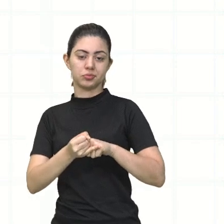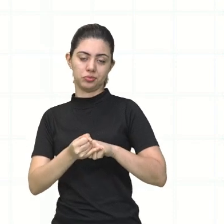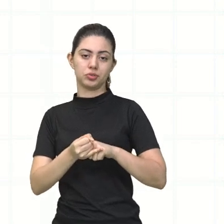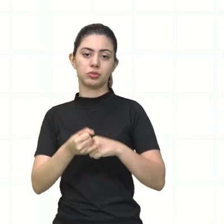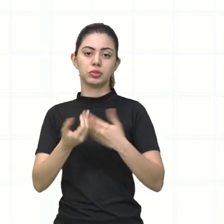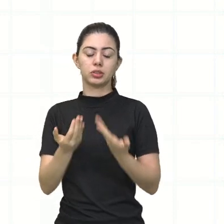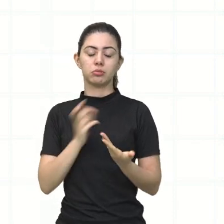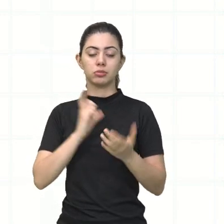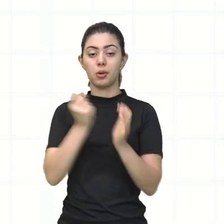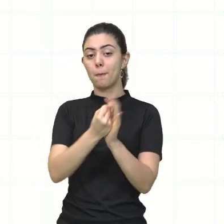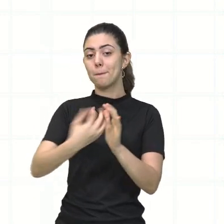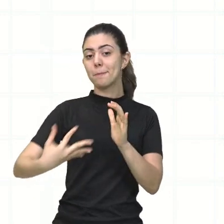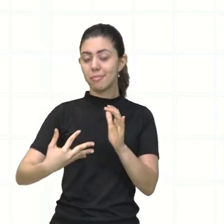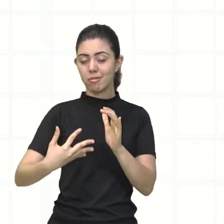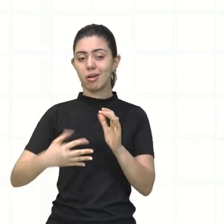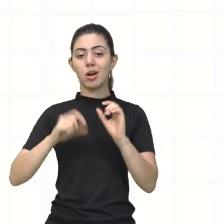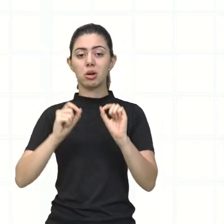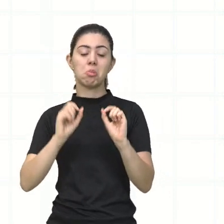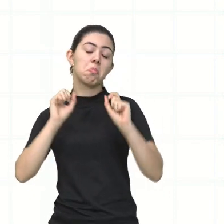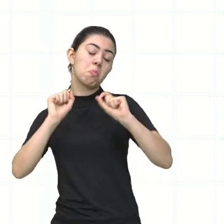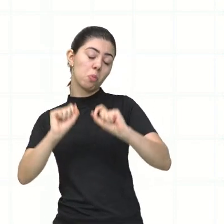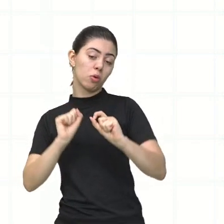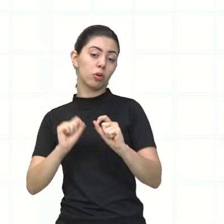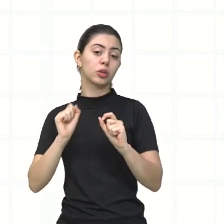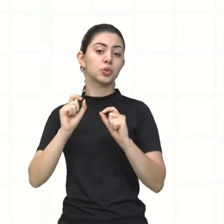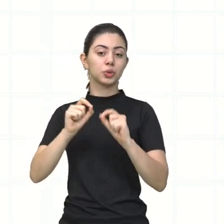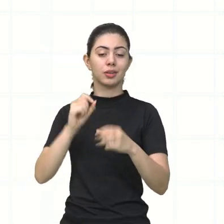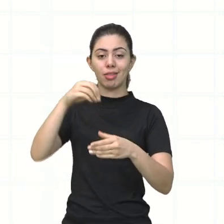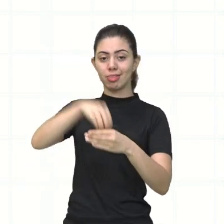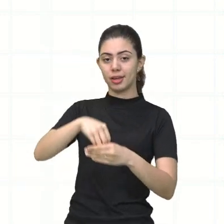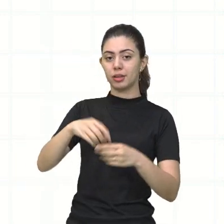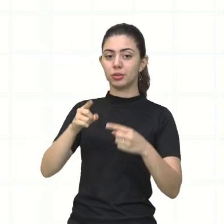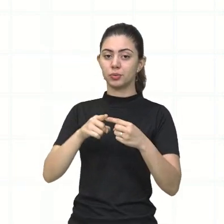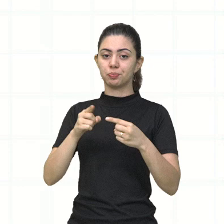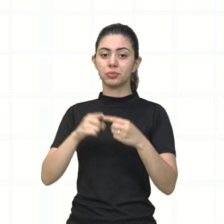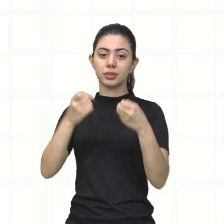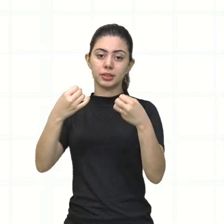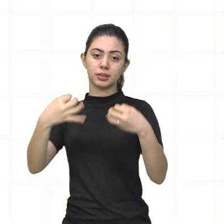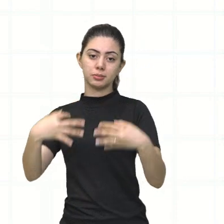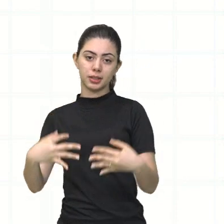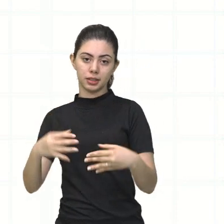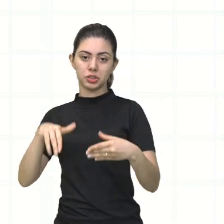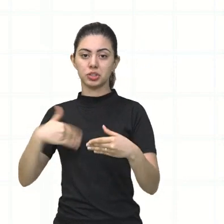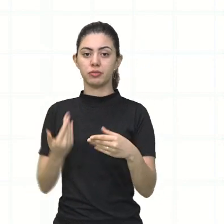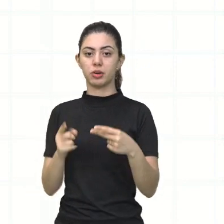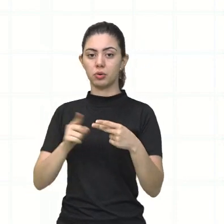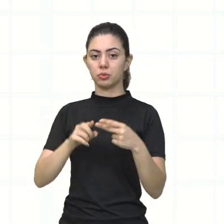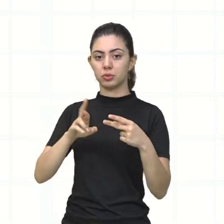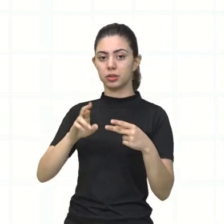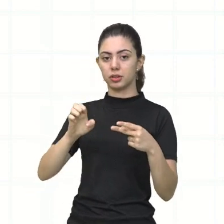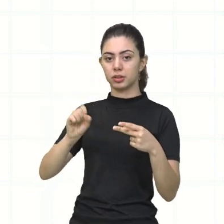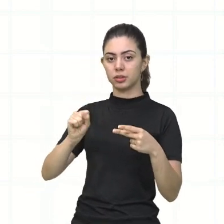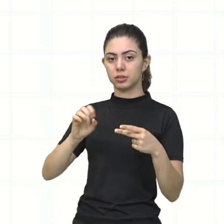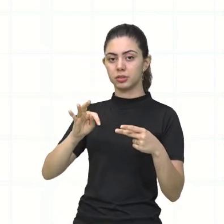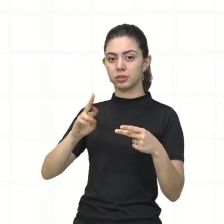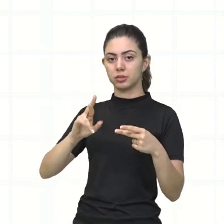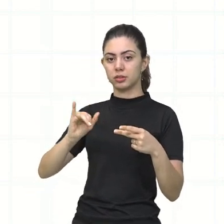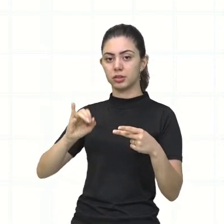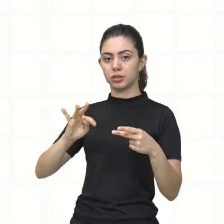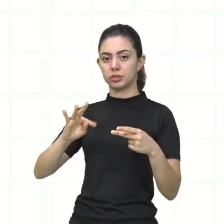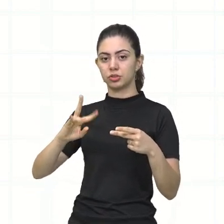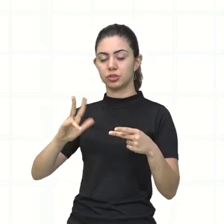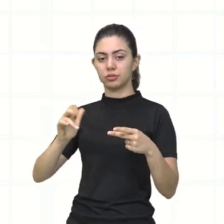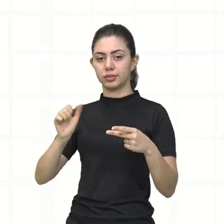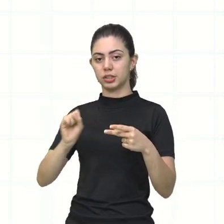uma característica, elas podem ser explicativas ou restritivas. Que é mais simples, a gente só tem esses